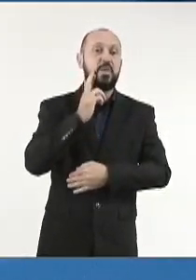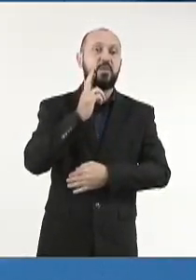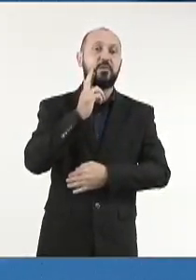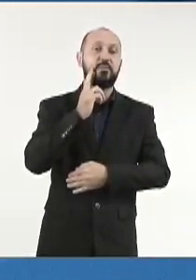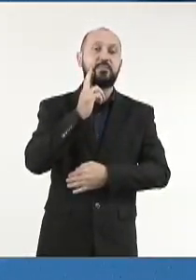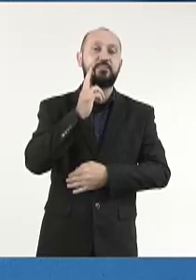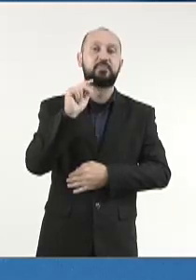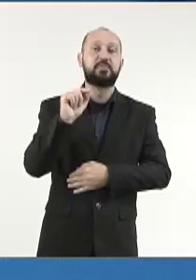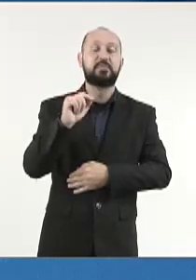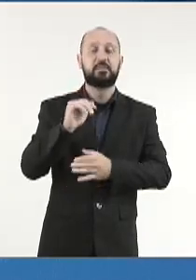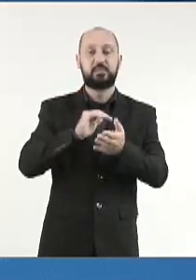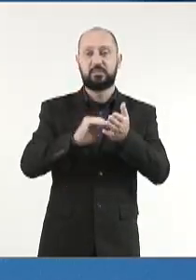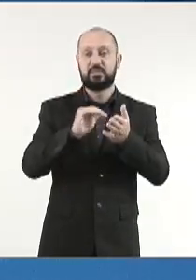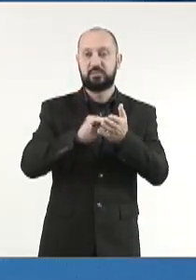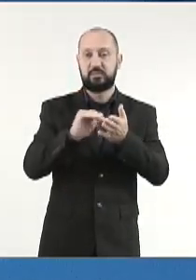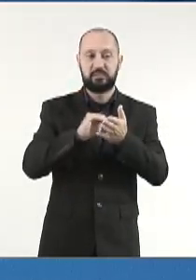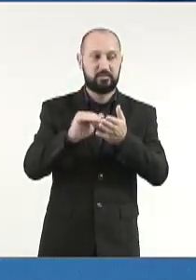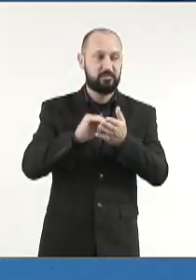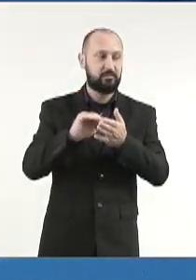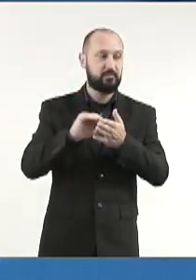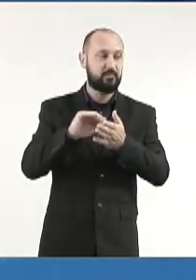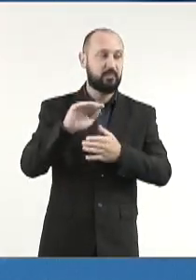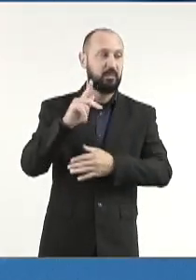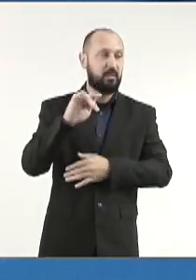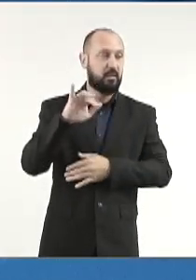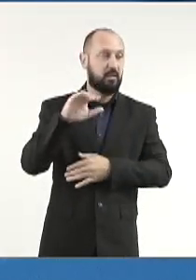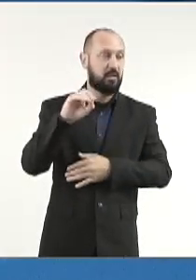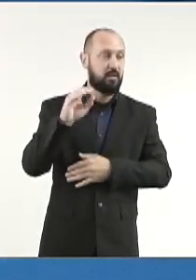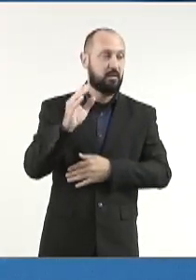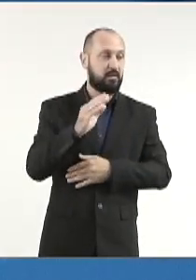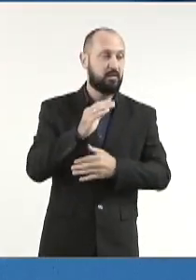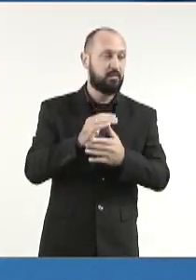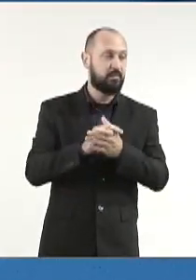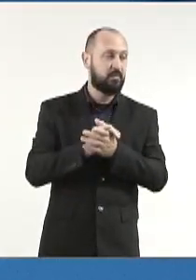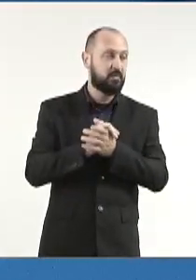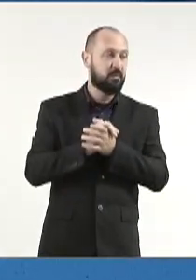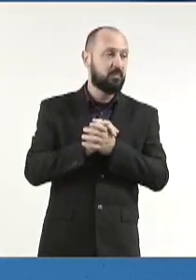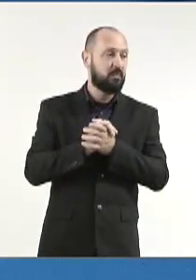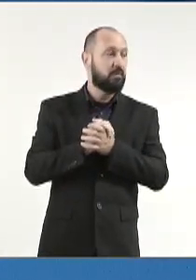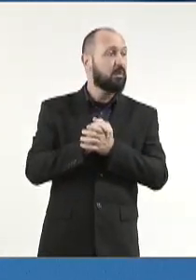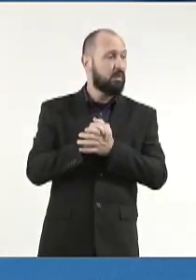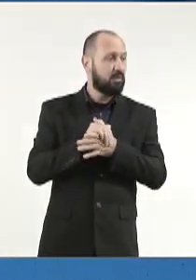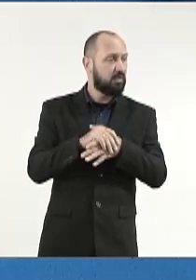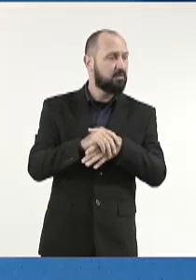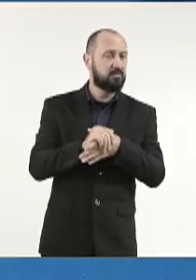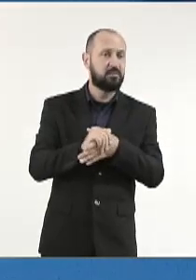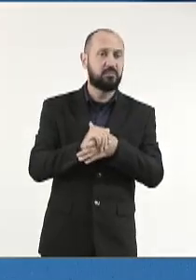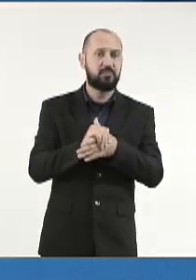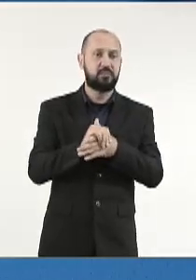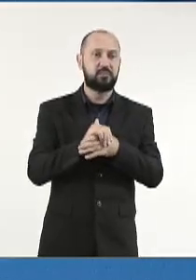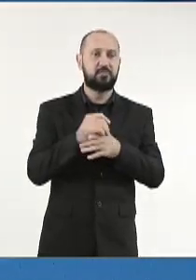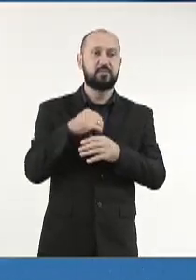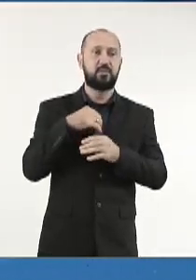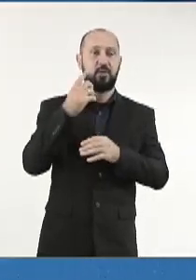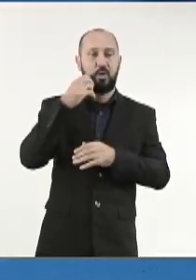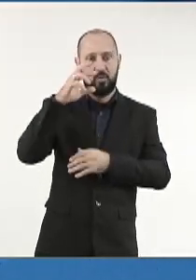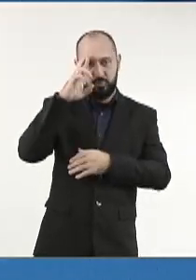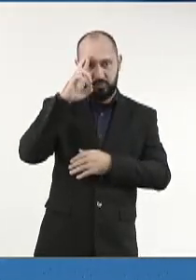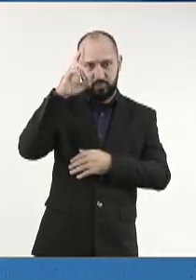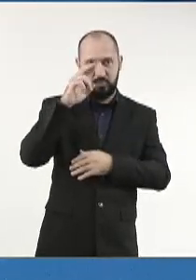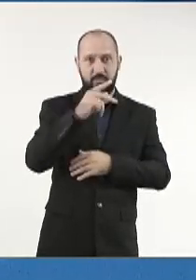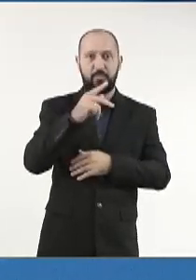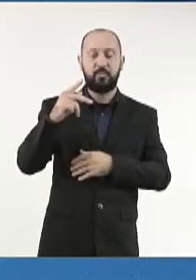Ridel e ao secretário de Estado de Infraestrutura e Logística, senhor Hélio Peluff Filho, e ao